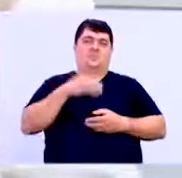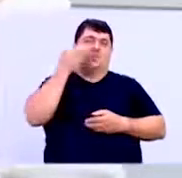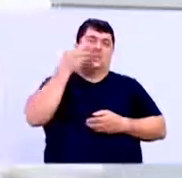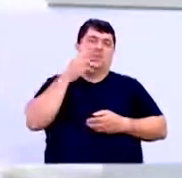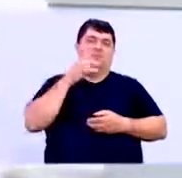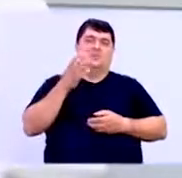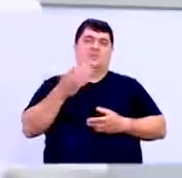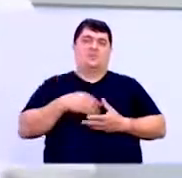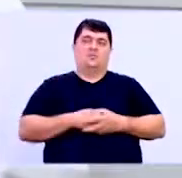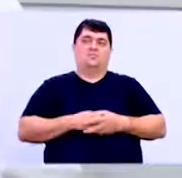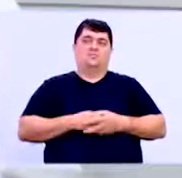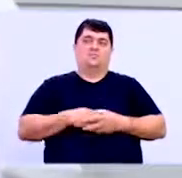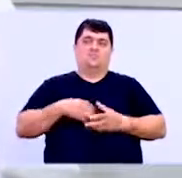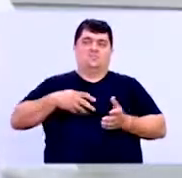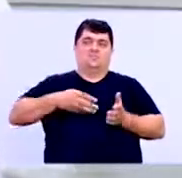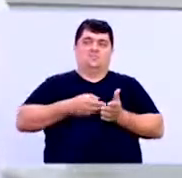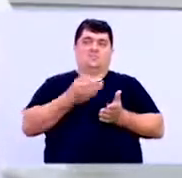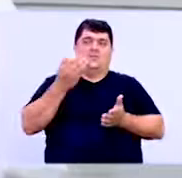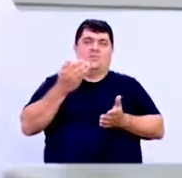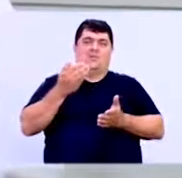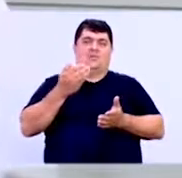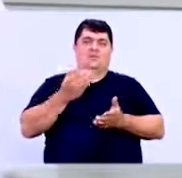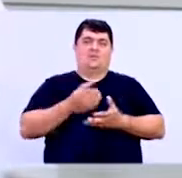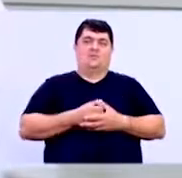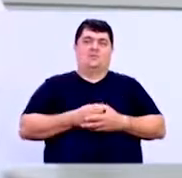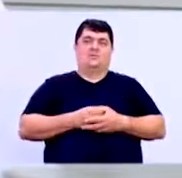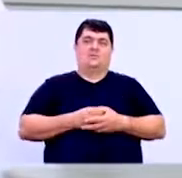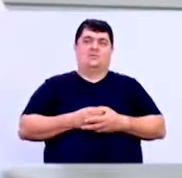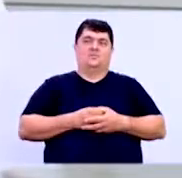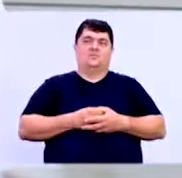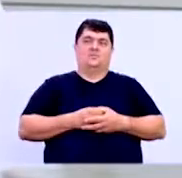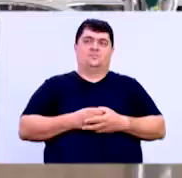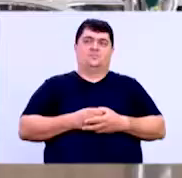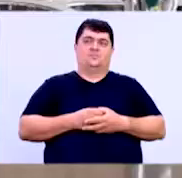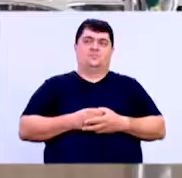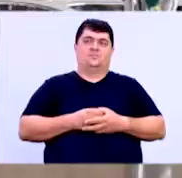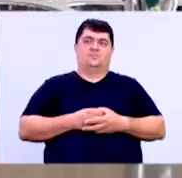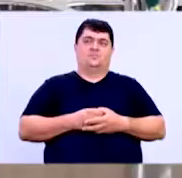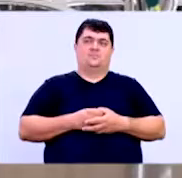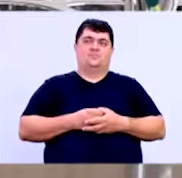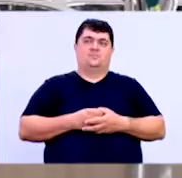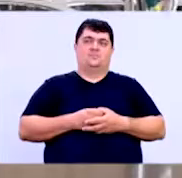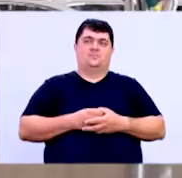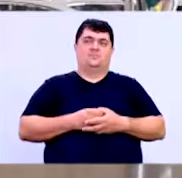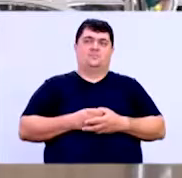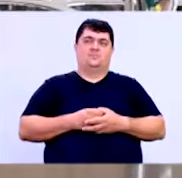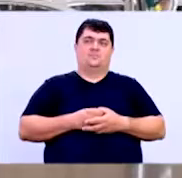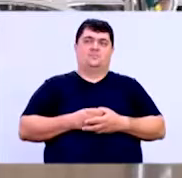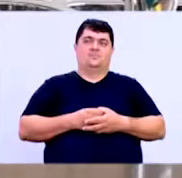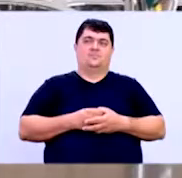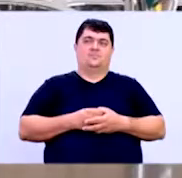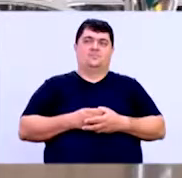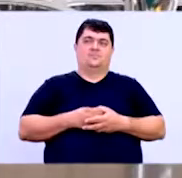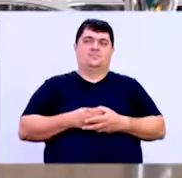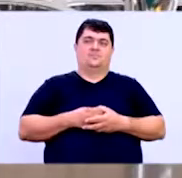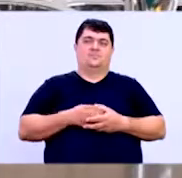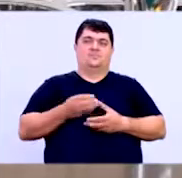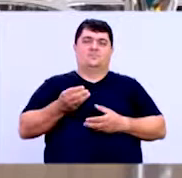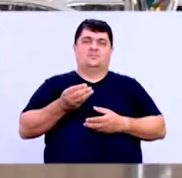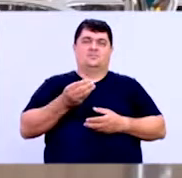Vou pegar aqui uma colher na nossa cozinha. A gente vai ter que provar o vatapá, né?